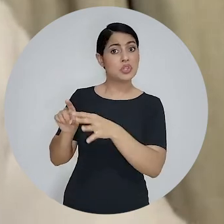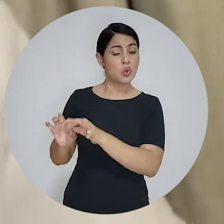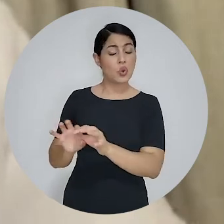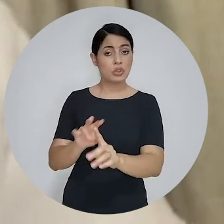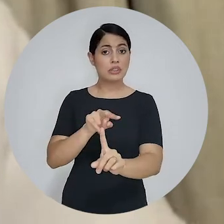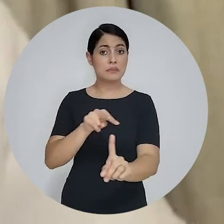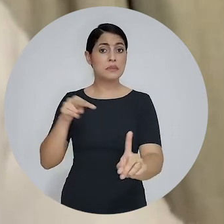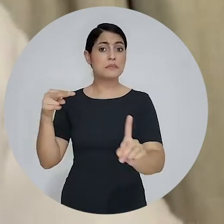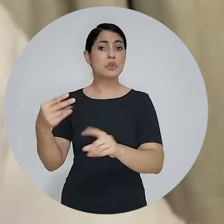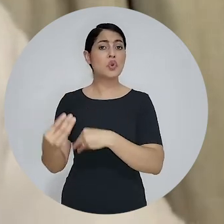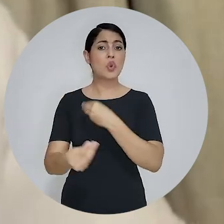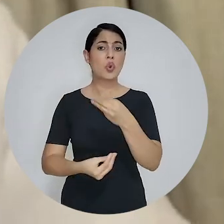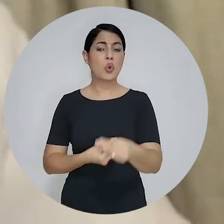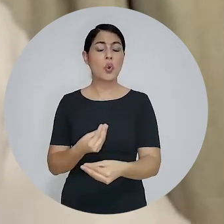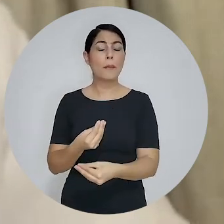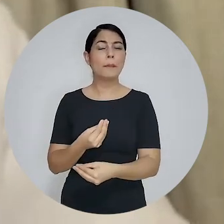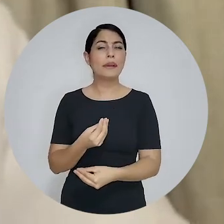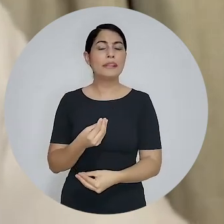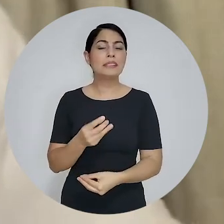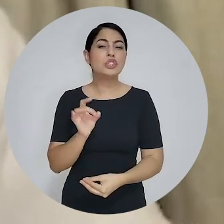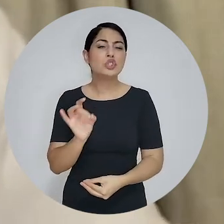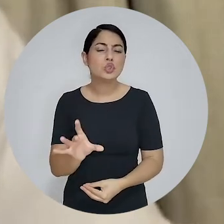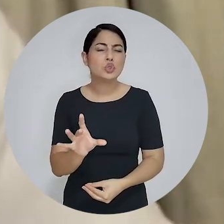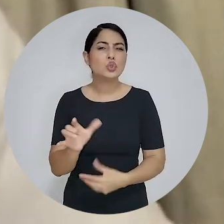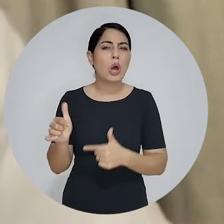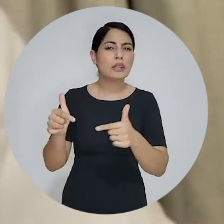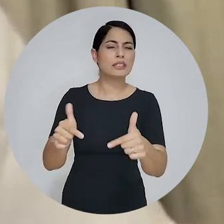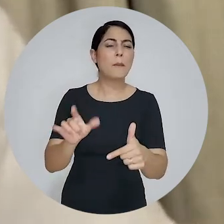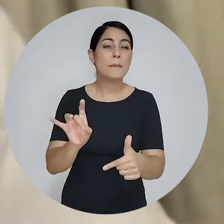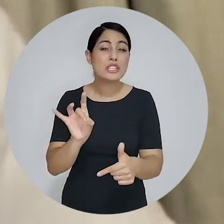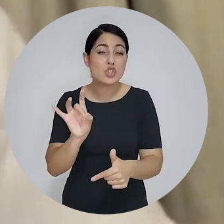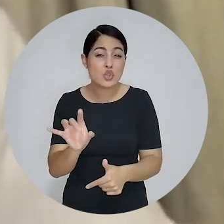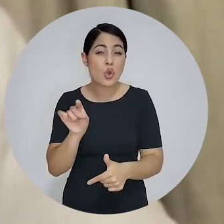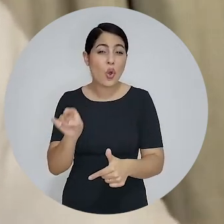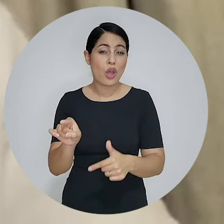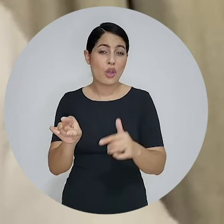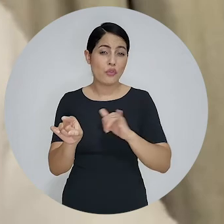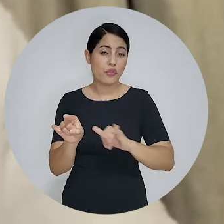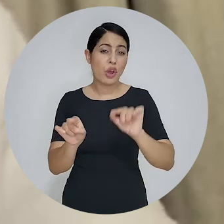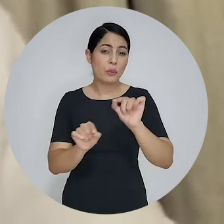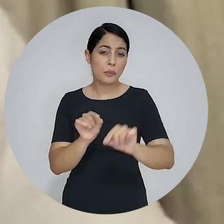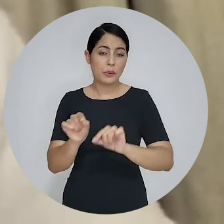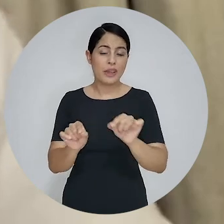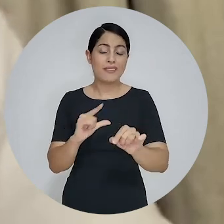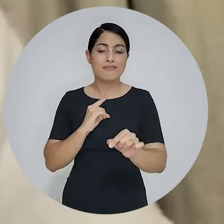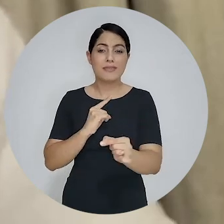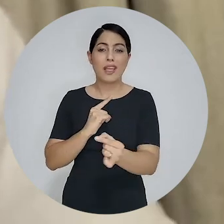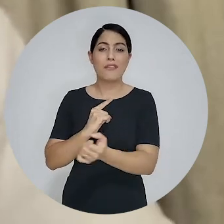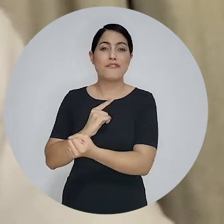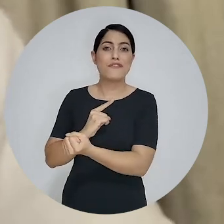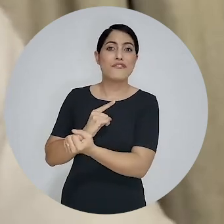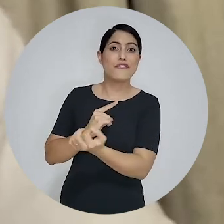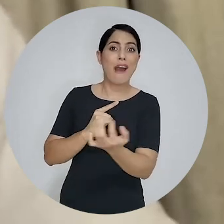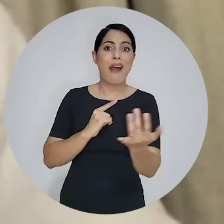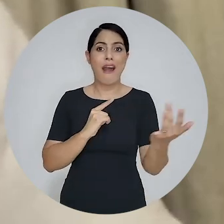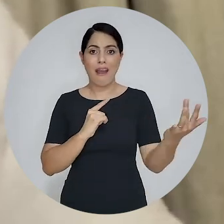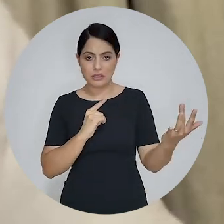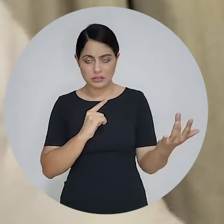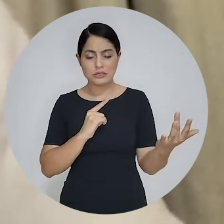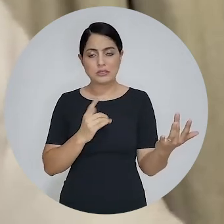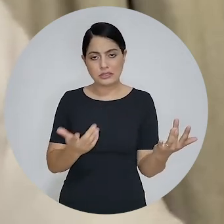nessa perspectiva também, ela só demanda, e aí eu digo só, mas eu compreendo que exige uma série, uma